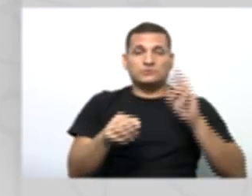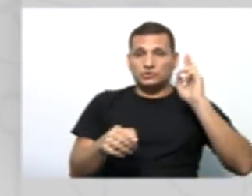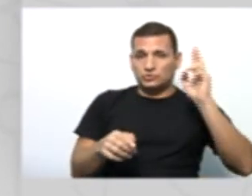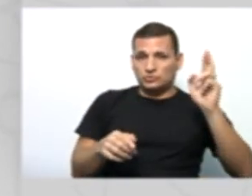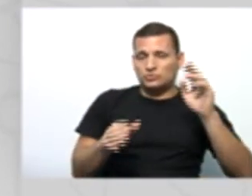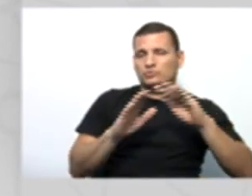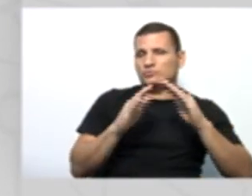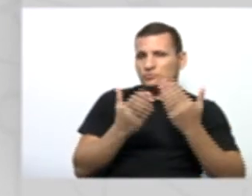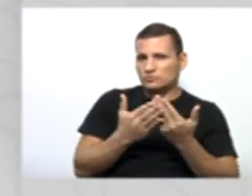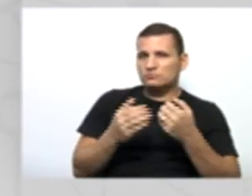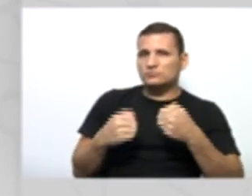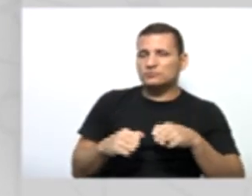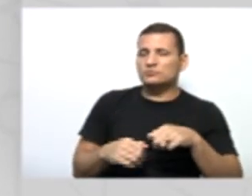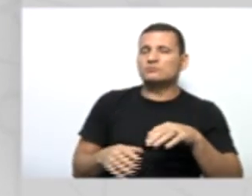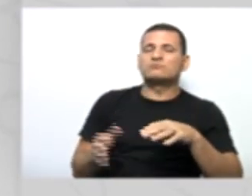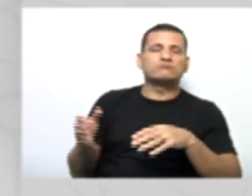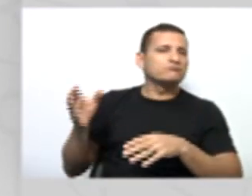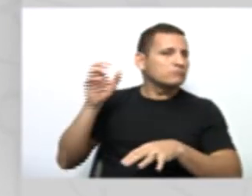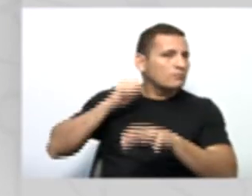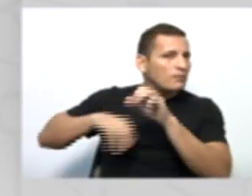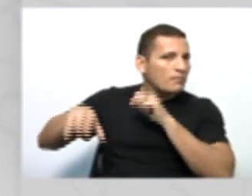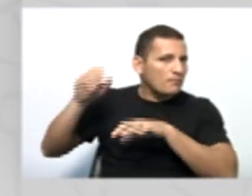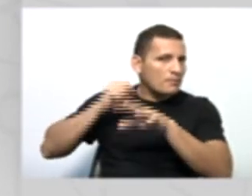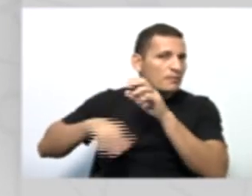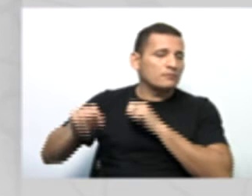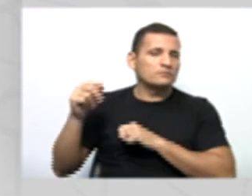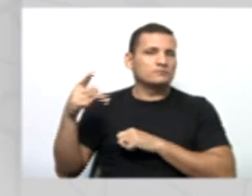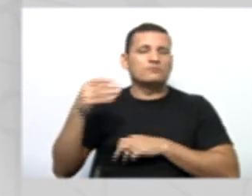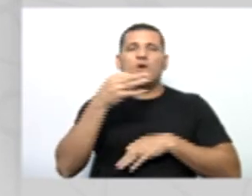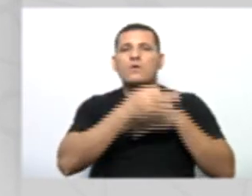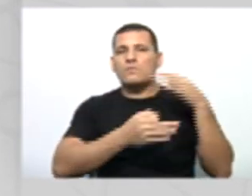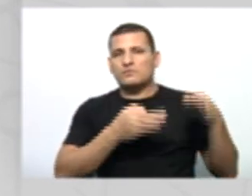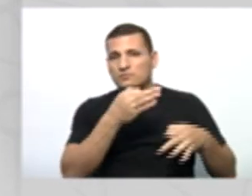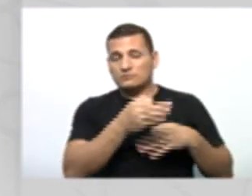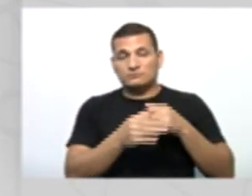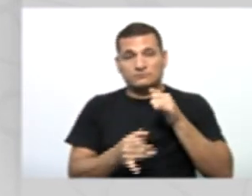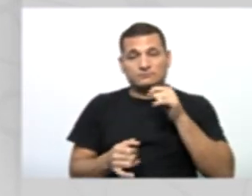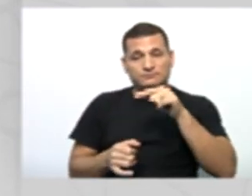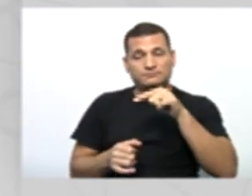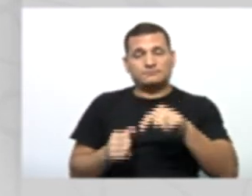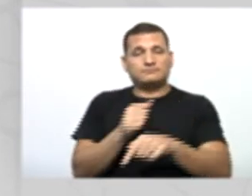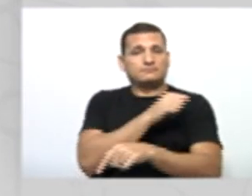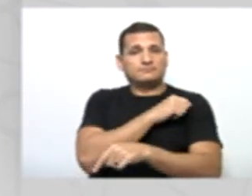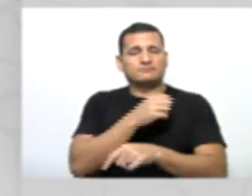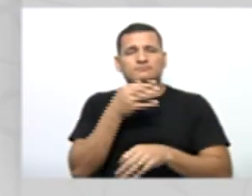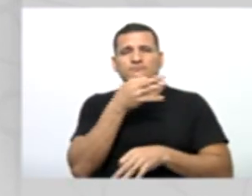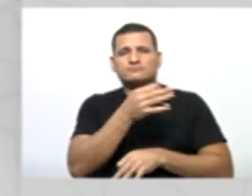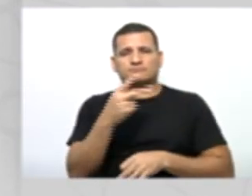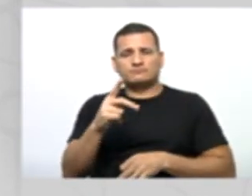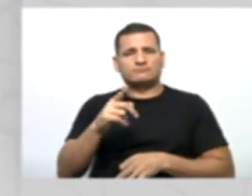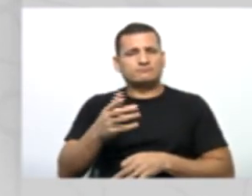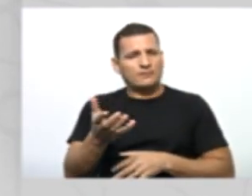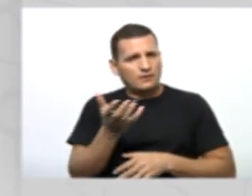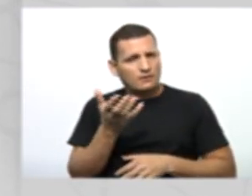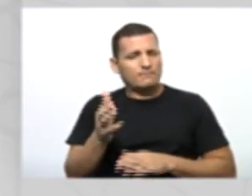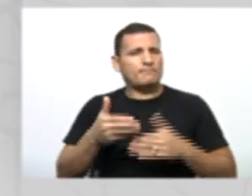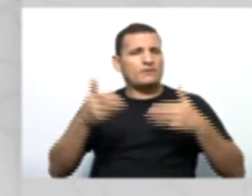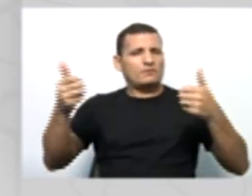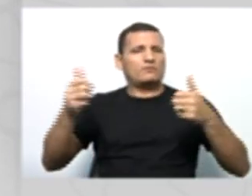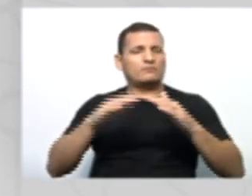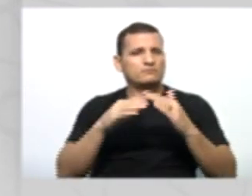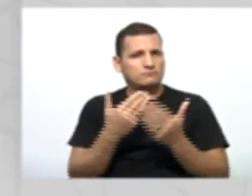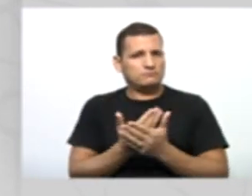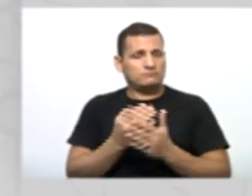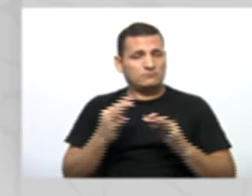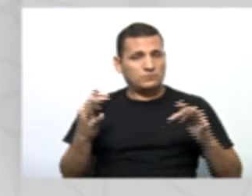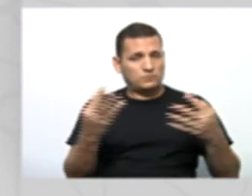estuda deve ouvi-lo, ouvir suas sugestões. Né? Se essa sugestão do aluno busca melhorias para a escola, ou seja, para todos